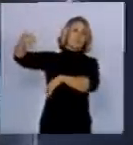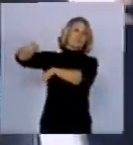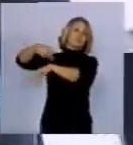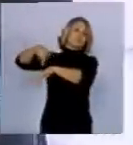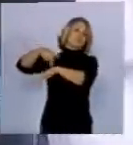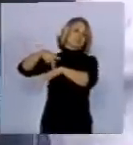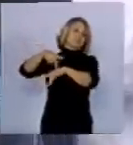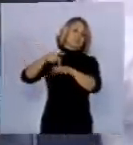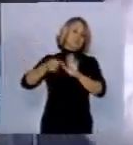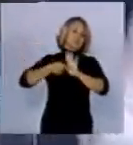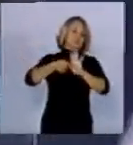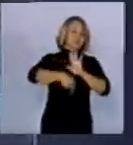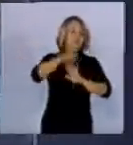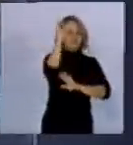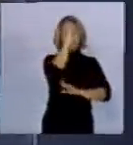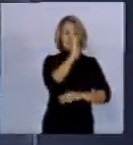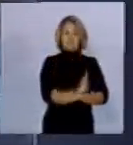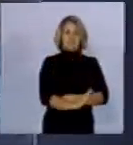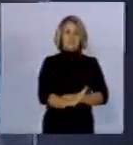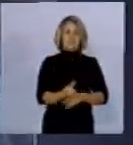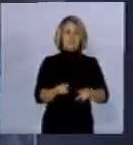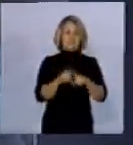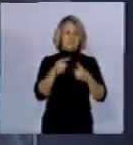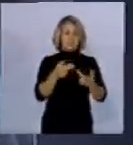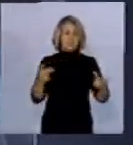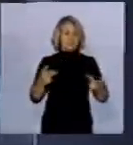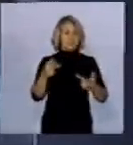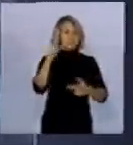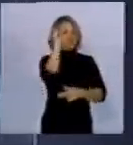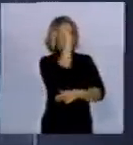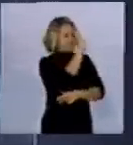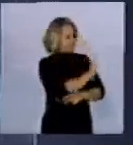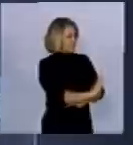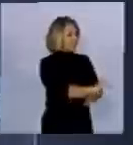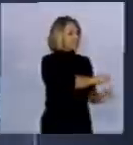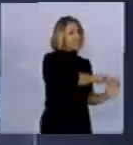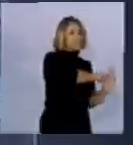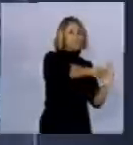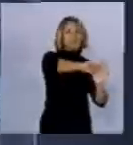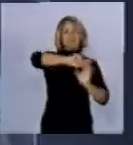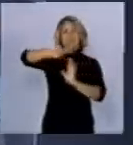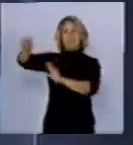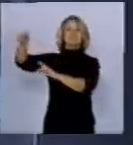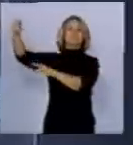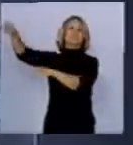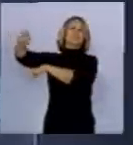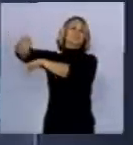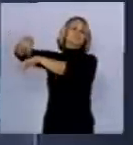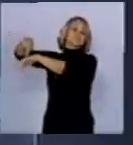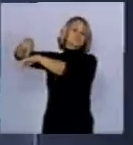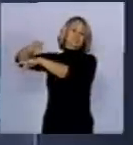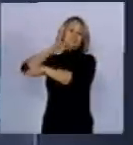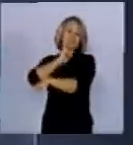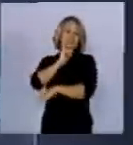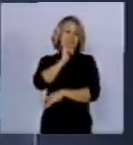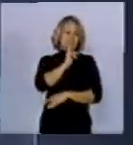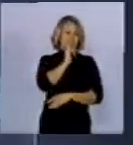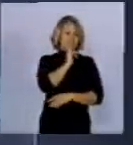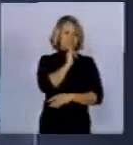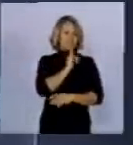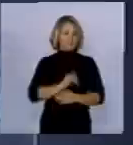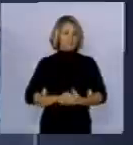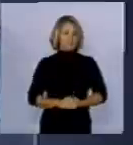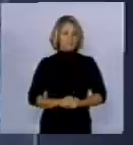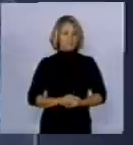dentro do mercado brasileiro mas também nos produtos brasileiros que são exportados pro exterior Então vamos imaginar um exemplo de